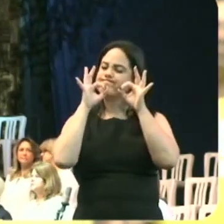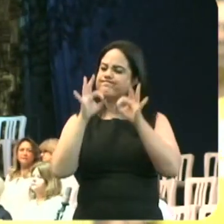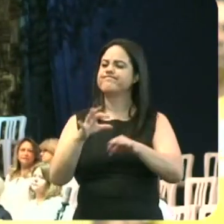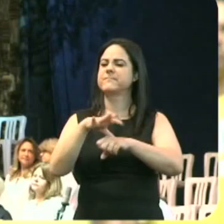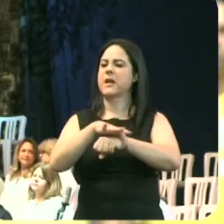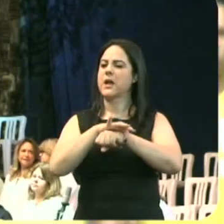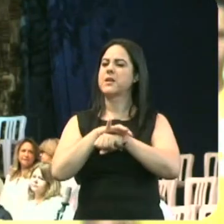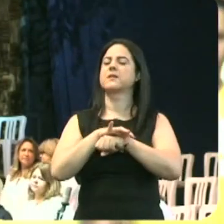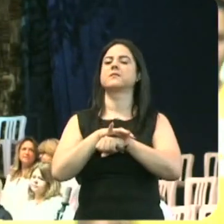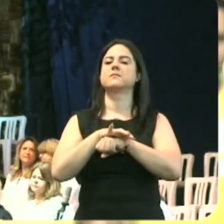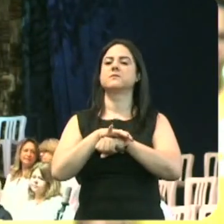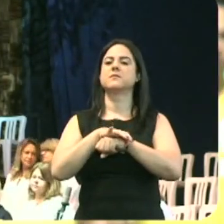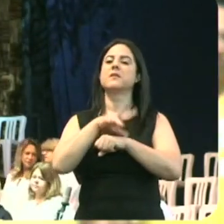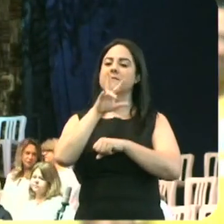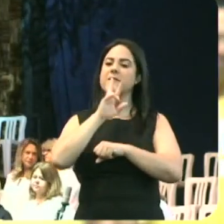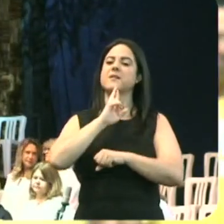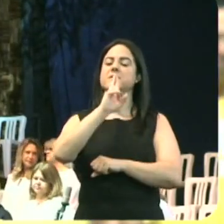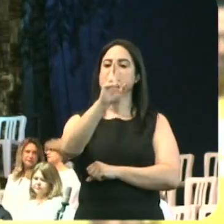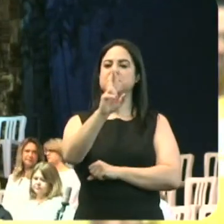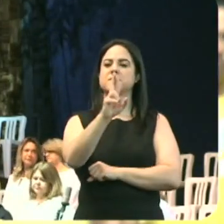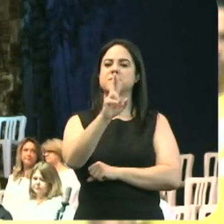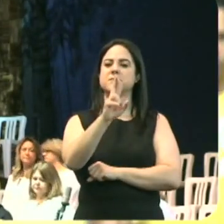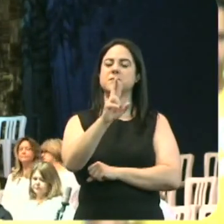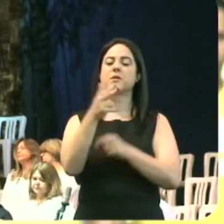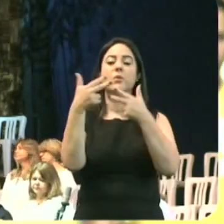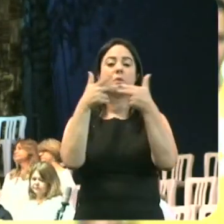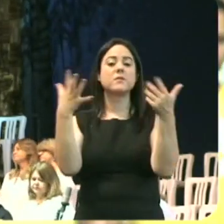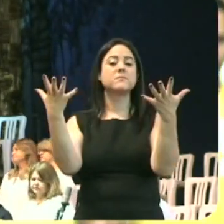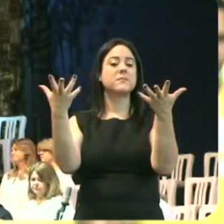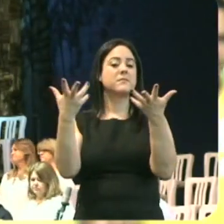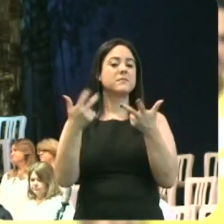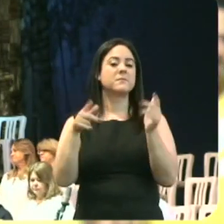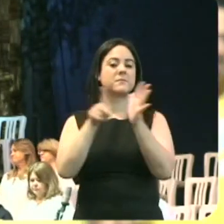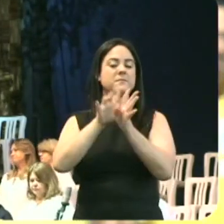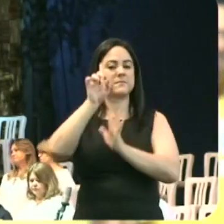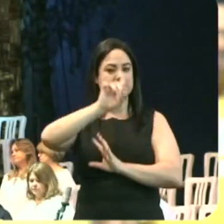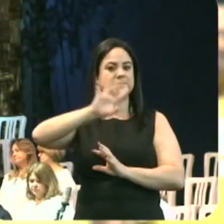você que Ele vai ouvir e vai responder, tá? E coisas tremendas de Deus vão acontecer.